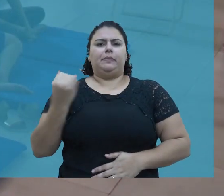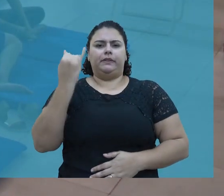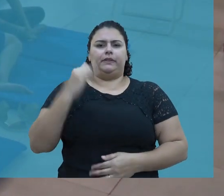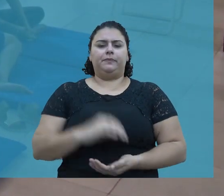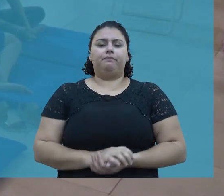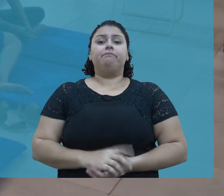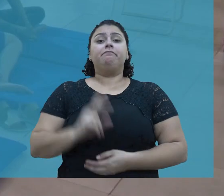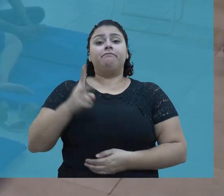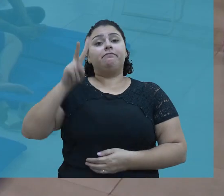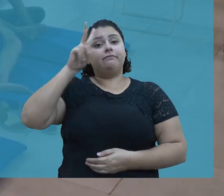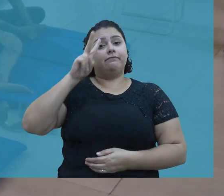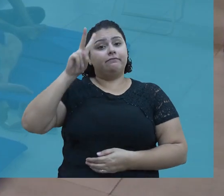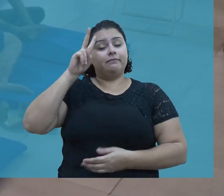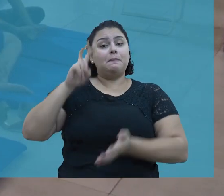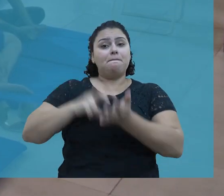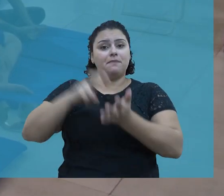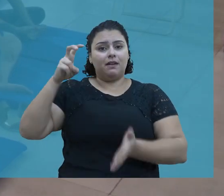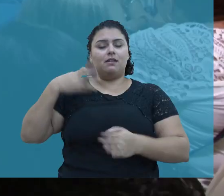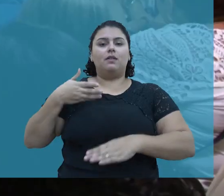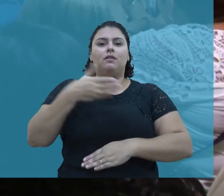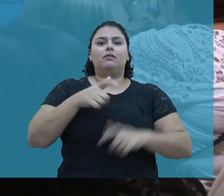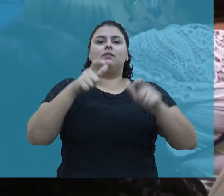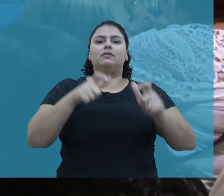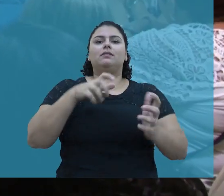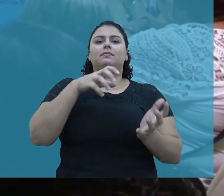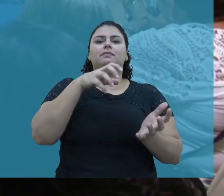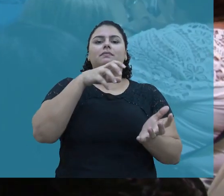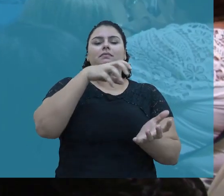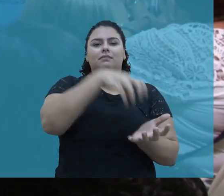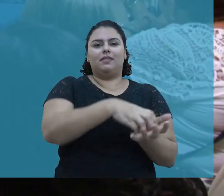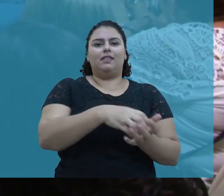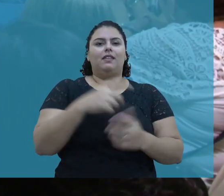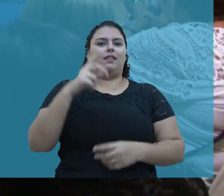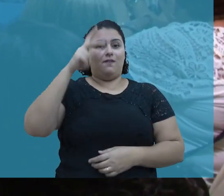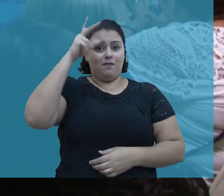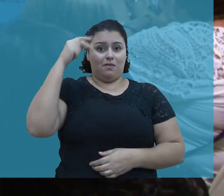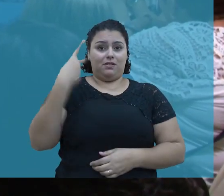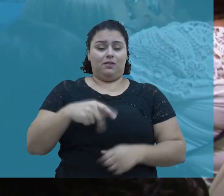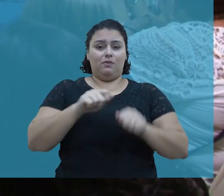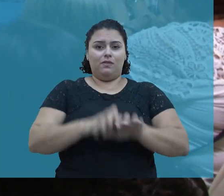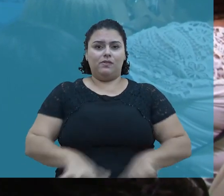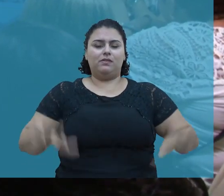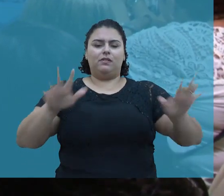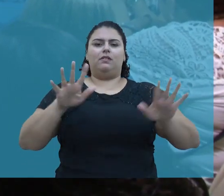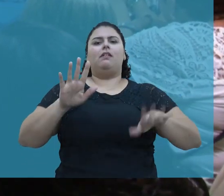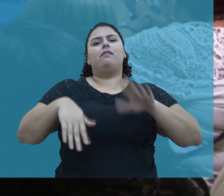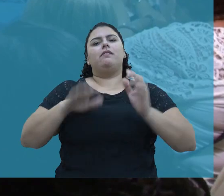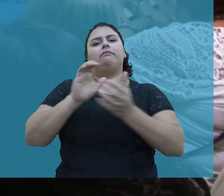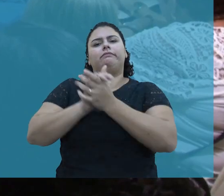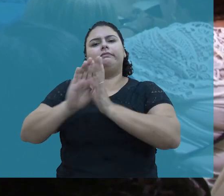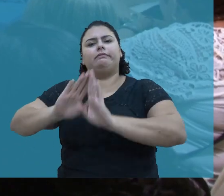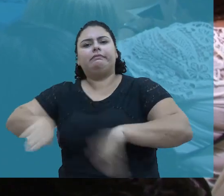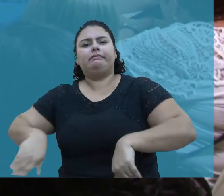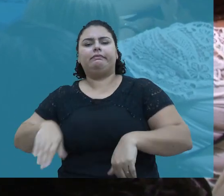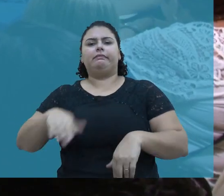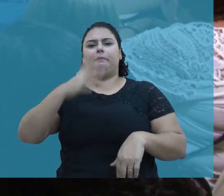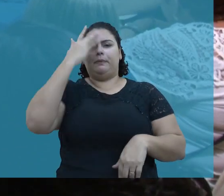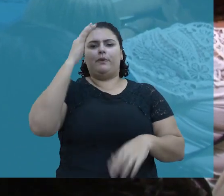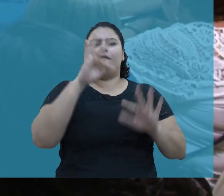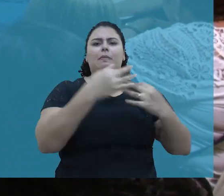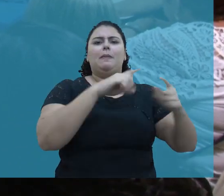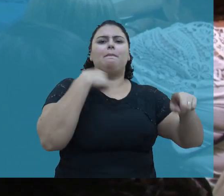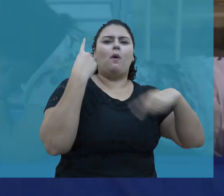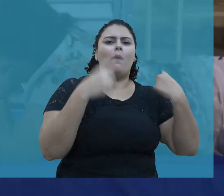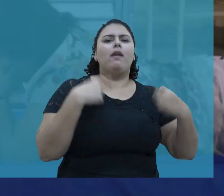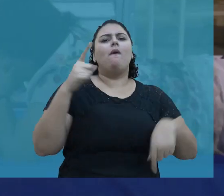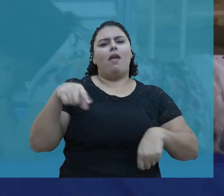no Departamento de Enfermagem da UFC. A morte de pessoas queridas e o fim de relacionamentos estão entre as principais causas